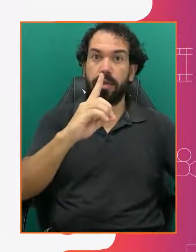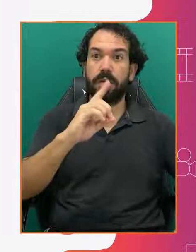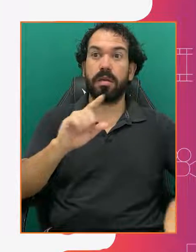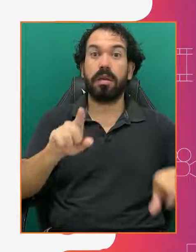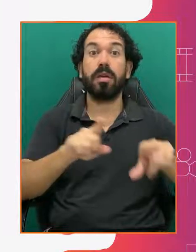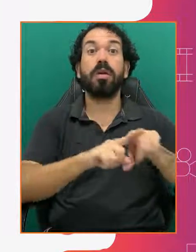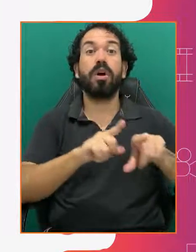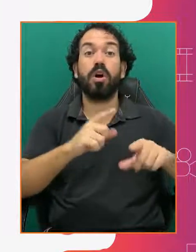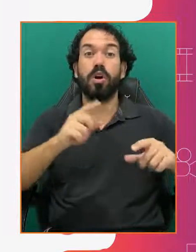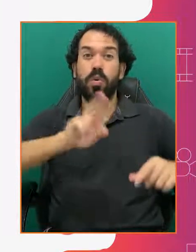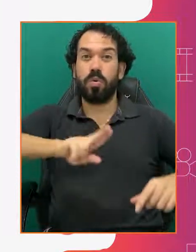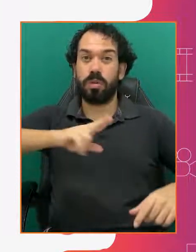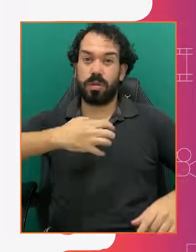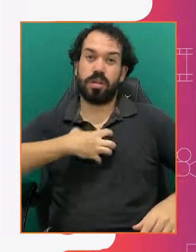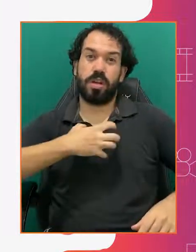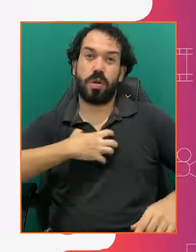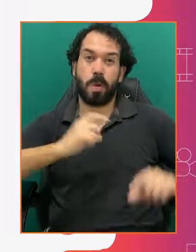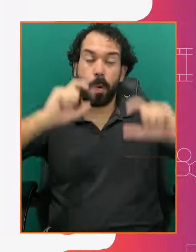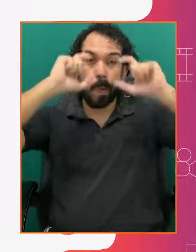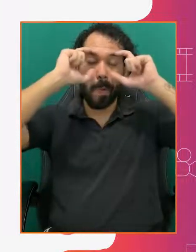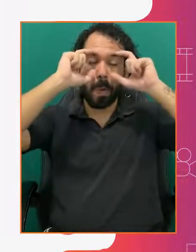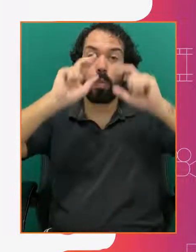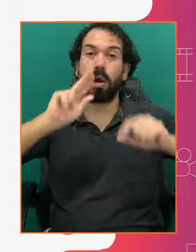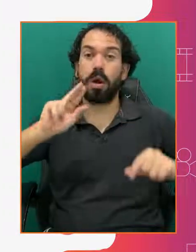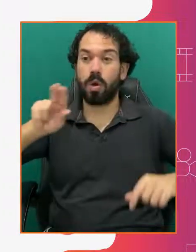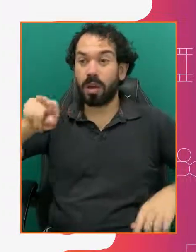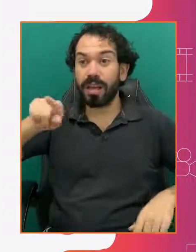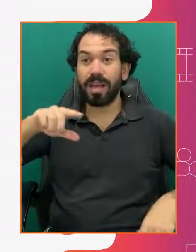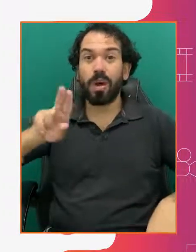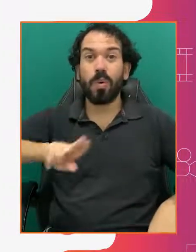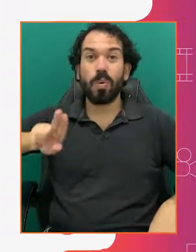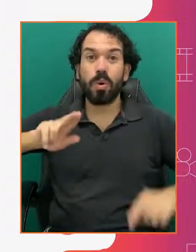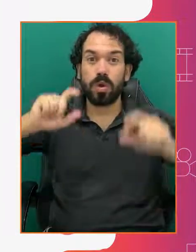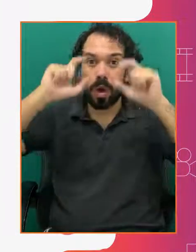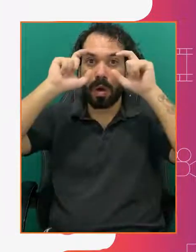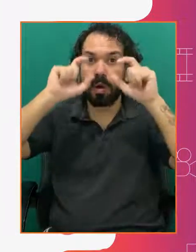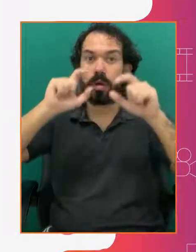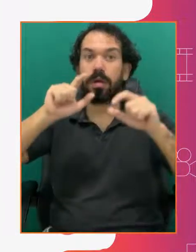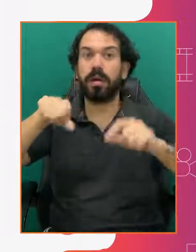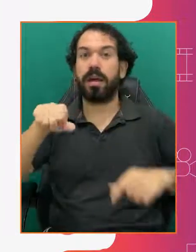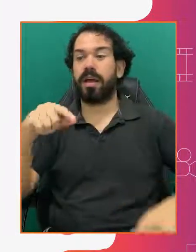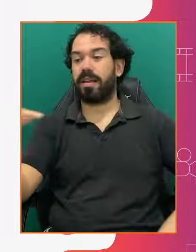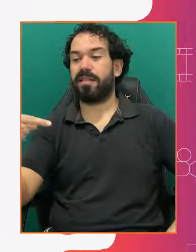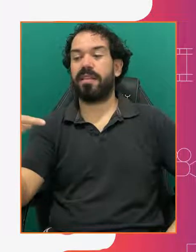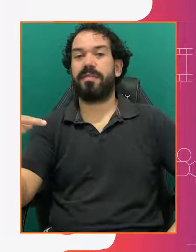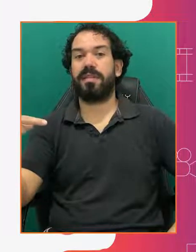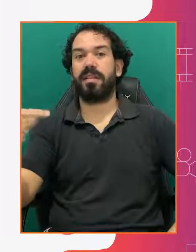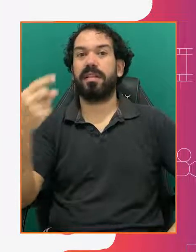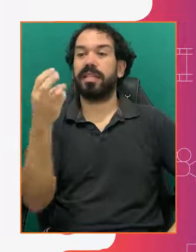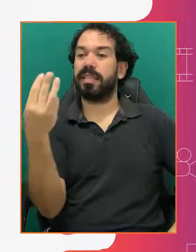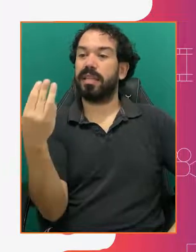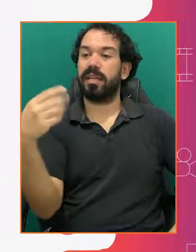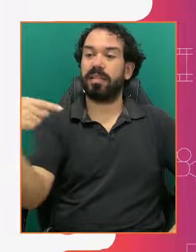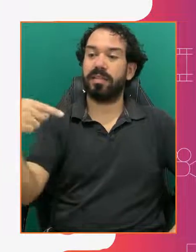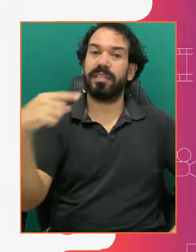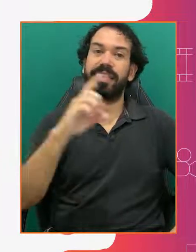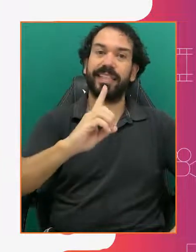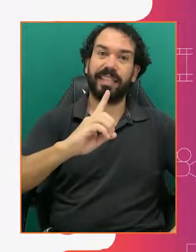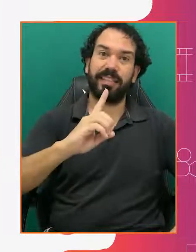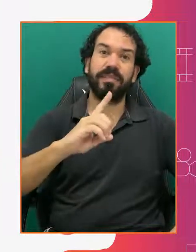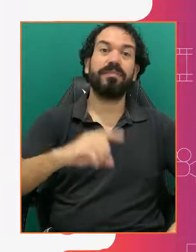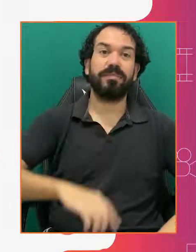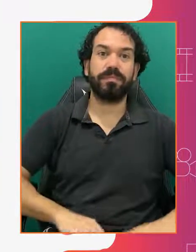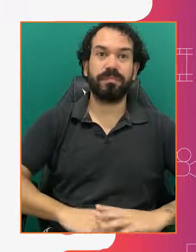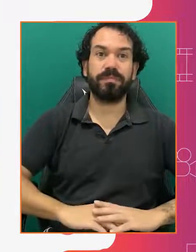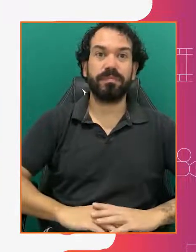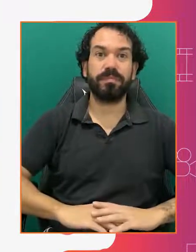o formato em que se usa óculos é que o formato que se usa óculos se escreve com hífen. E não podemos